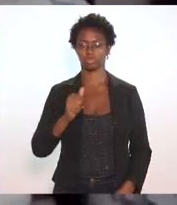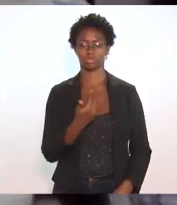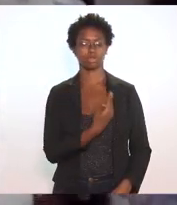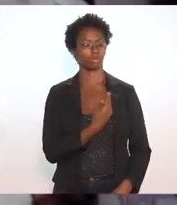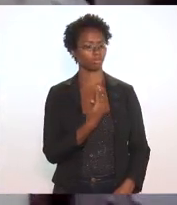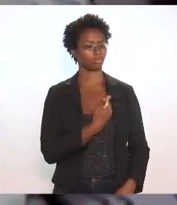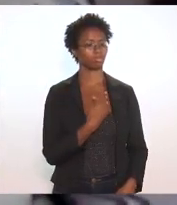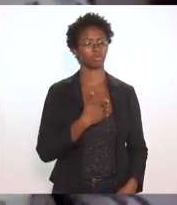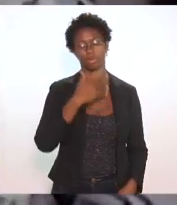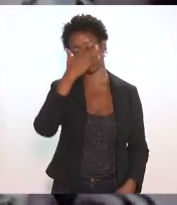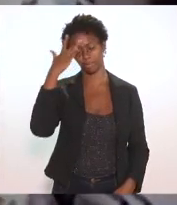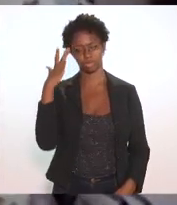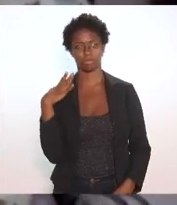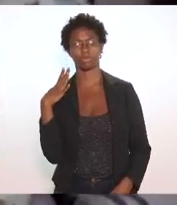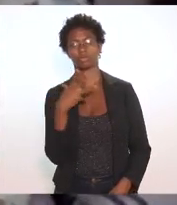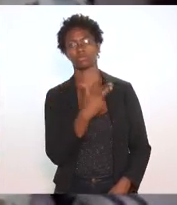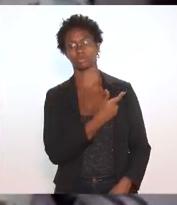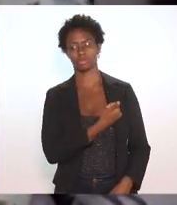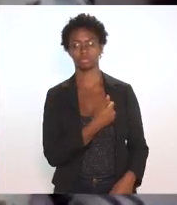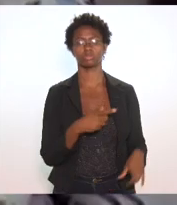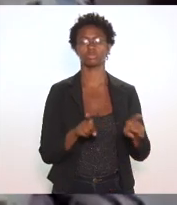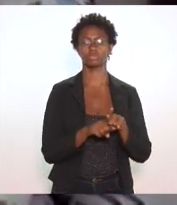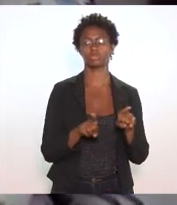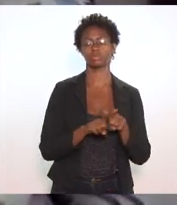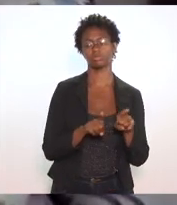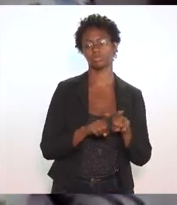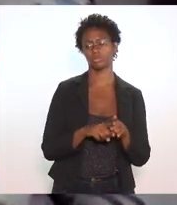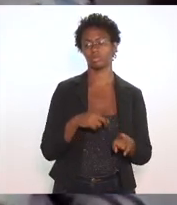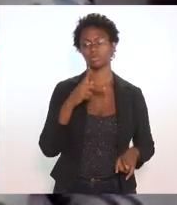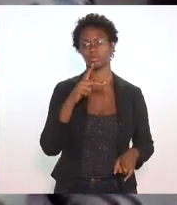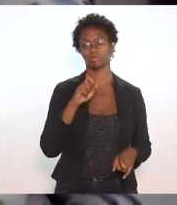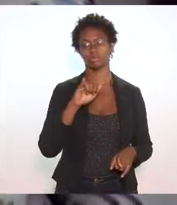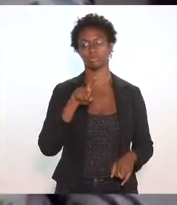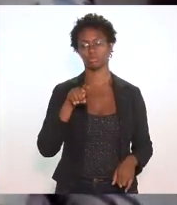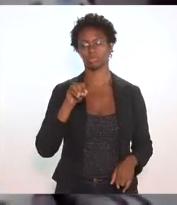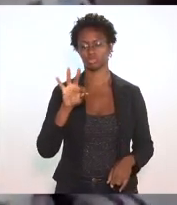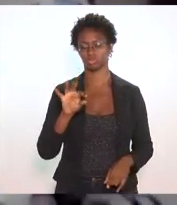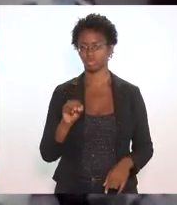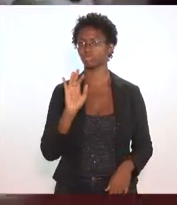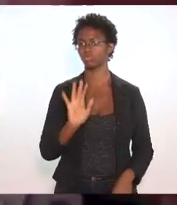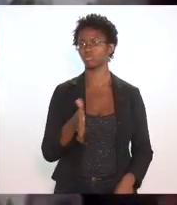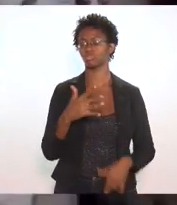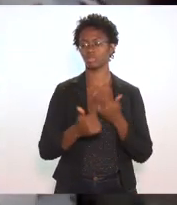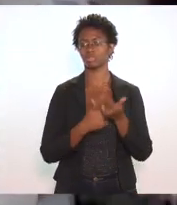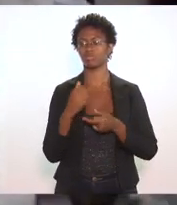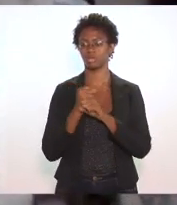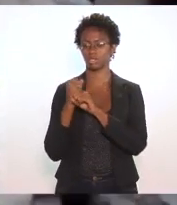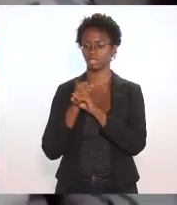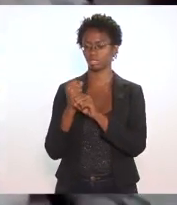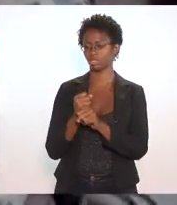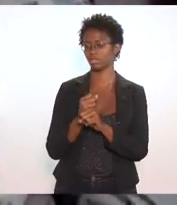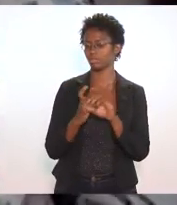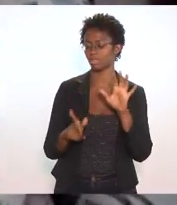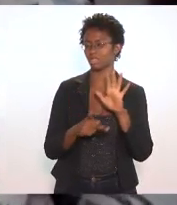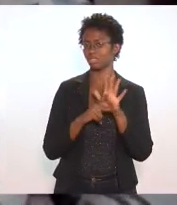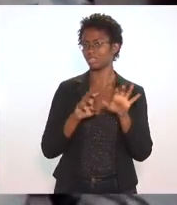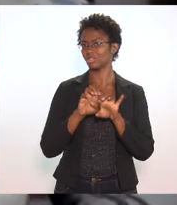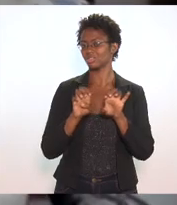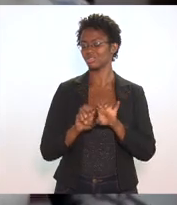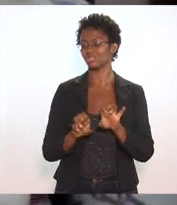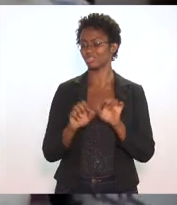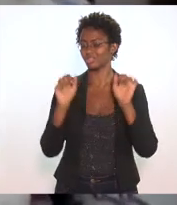muito afável, como também o nosso João Peixoto, que já estava nessa casa há tanto tempo, que fazia parte da estrutura da